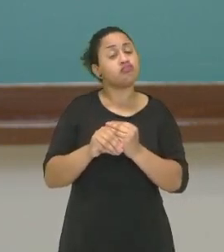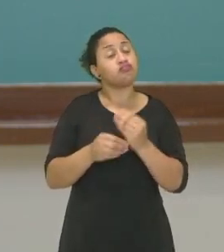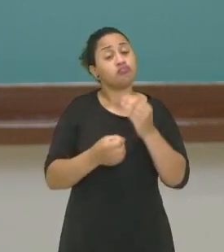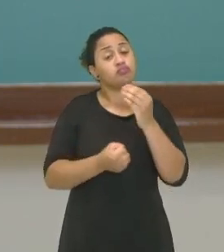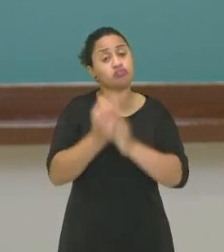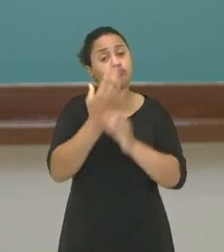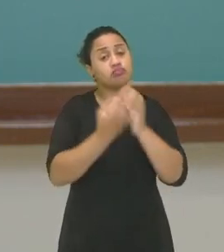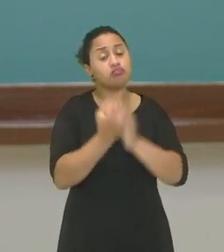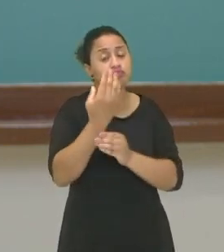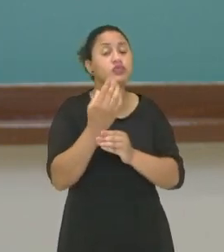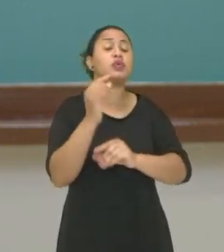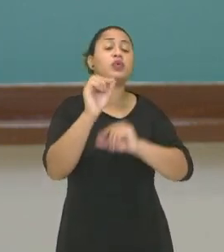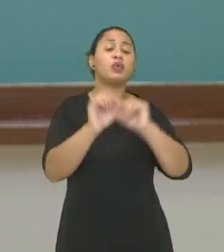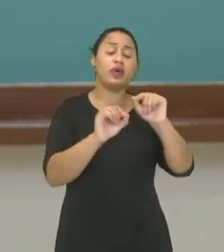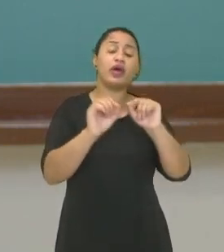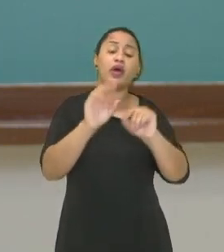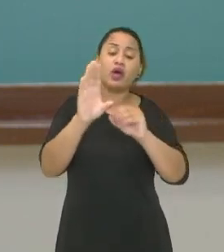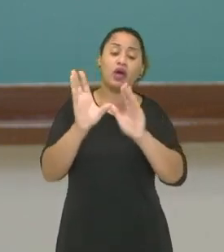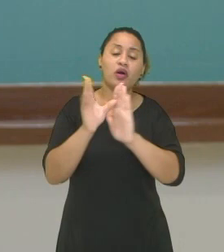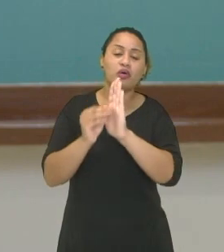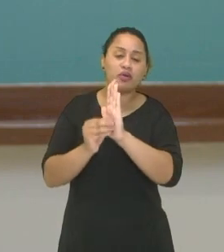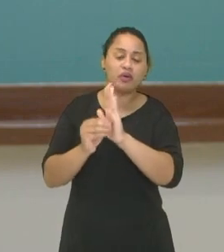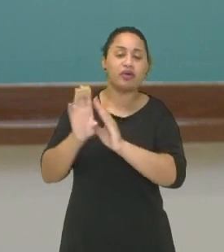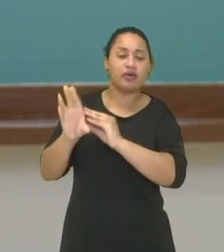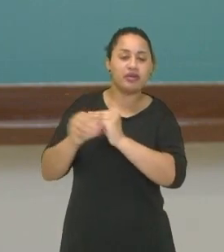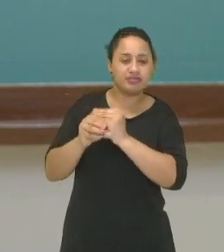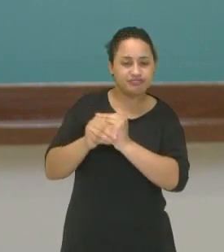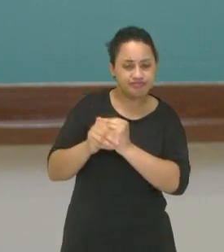produtividade, complementa os assuntos das pirâmides